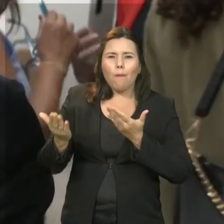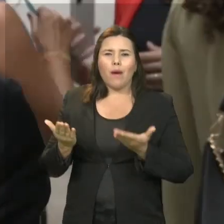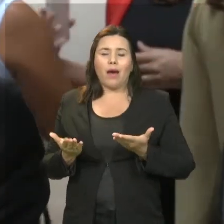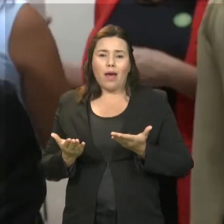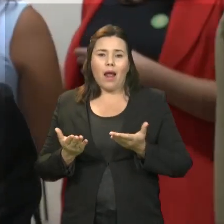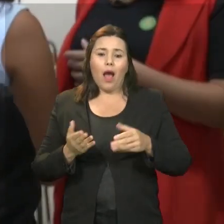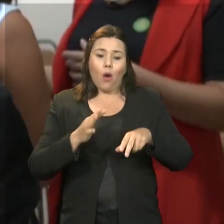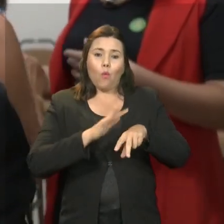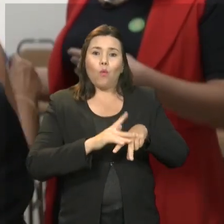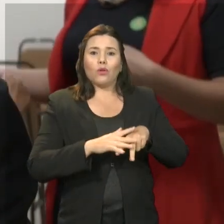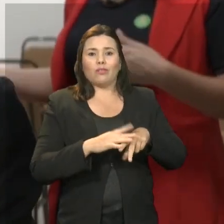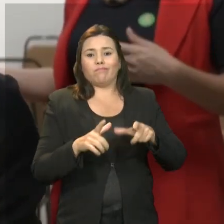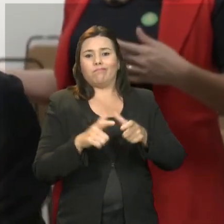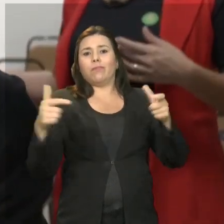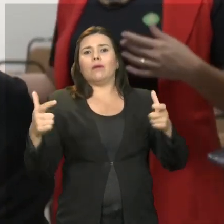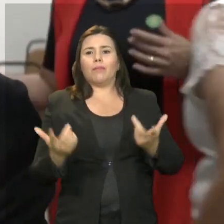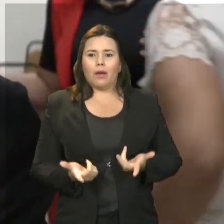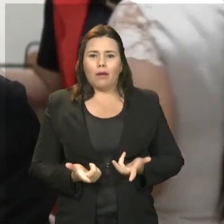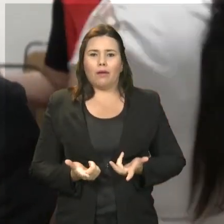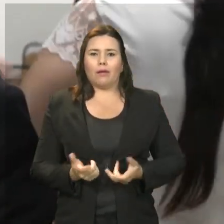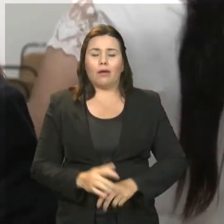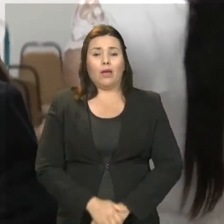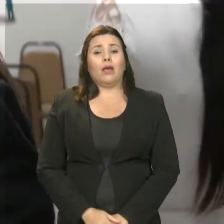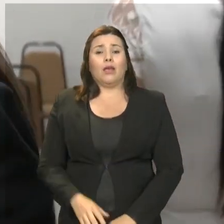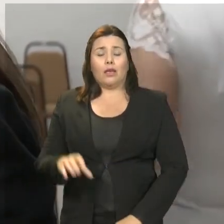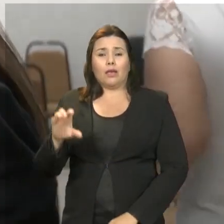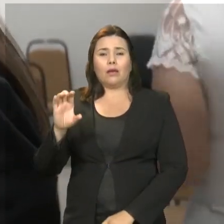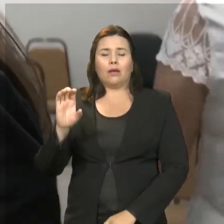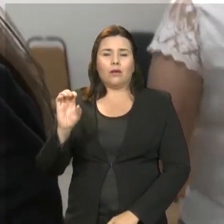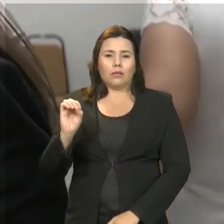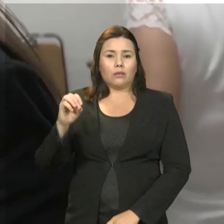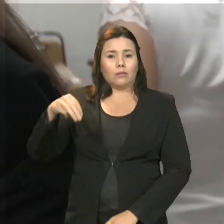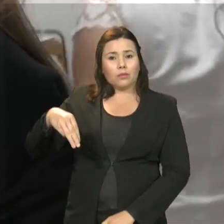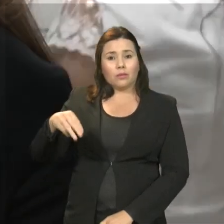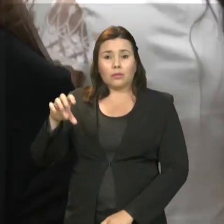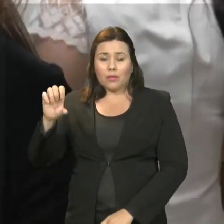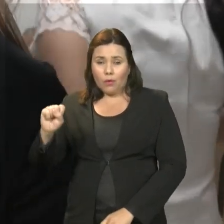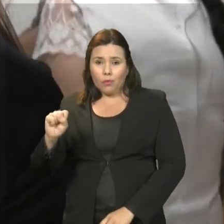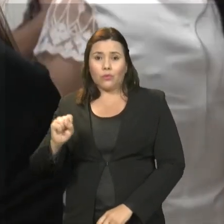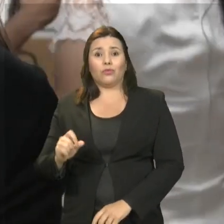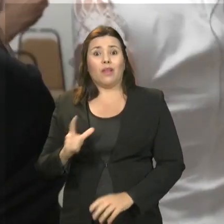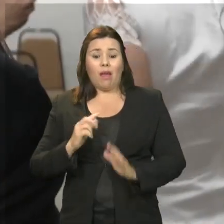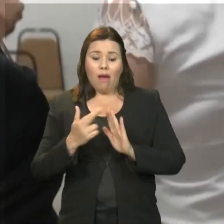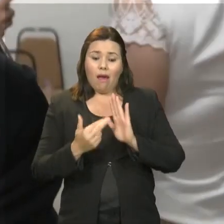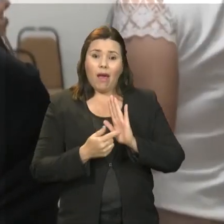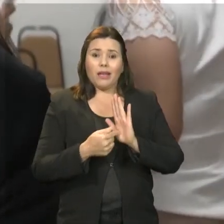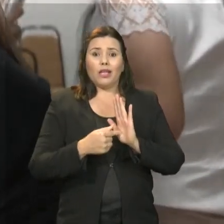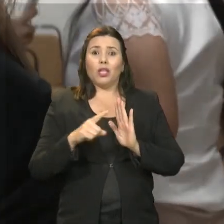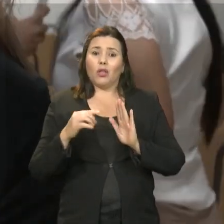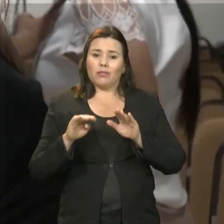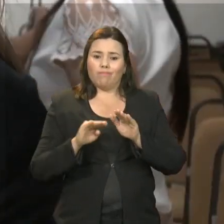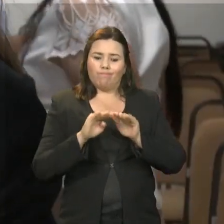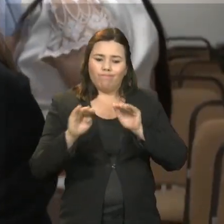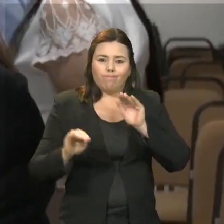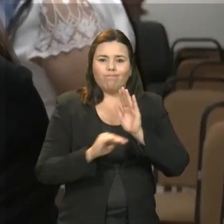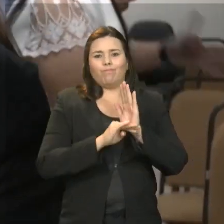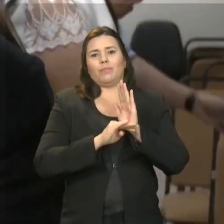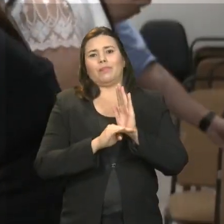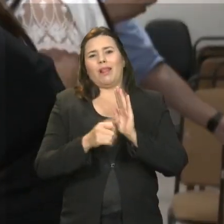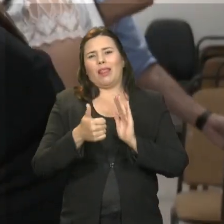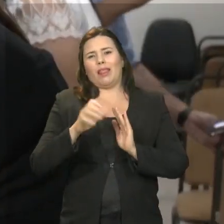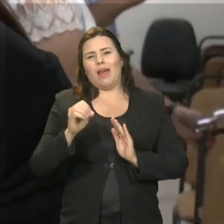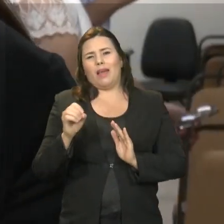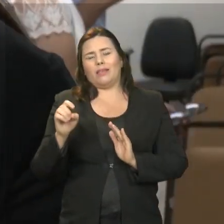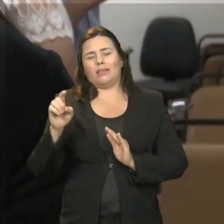ao preconizado pela Organização Mundial da Saúde, quase 10 vezes a menos do que nós teríamos que ter. Em relação à